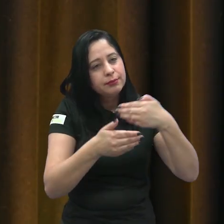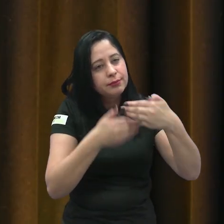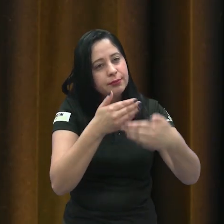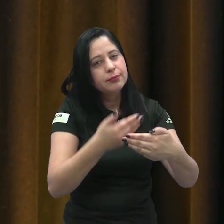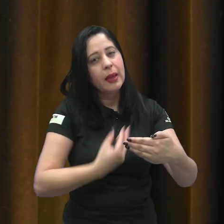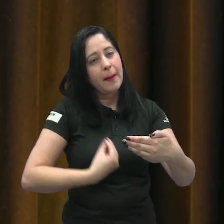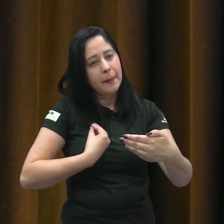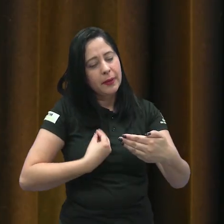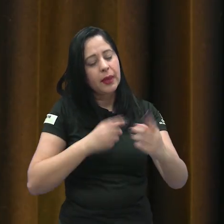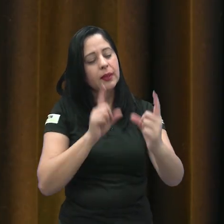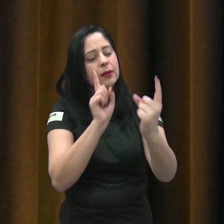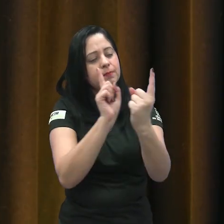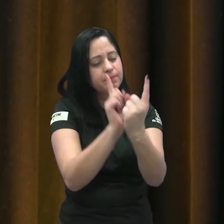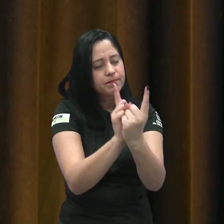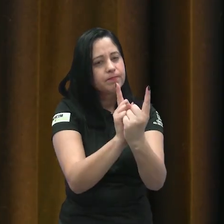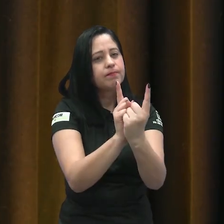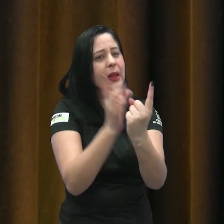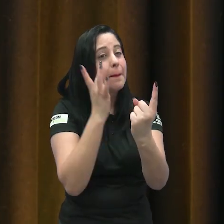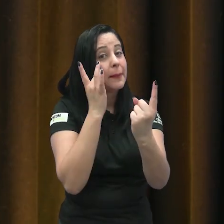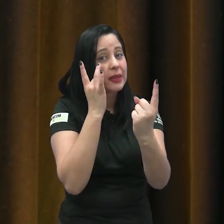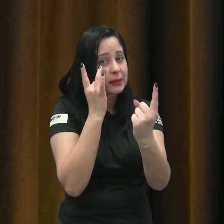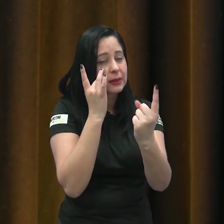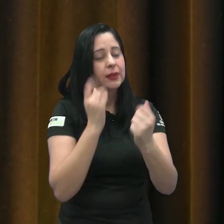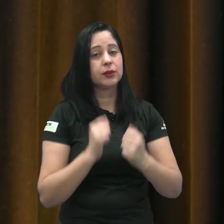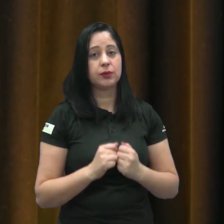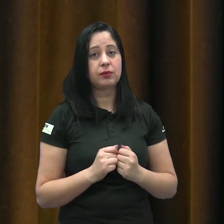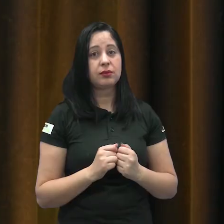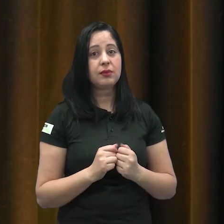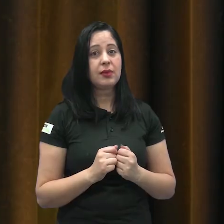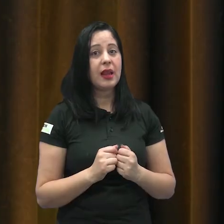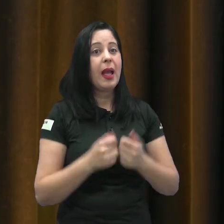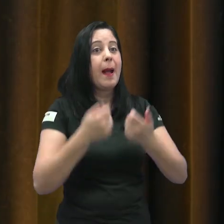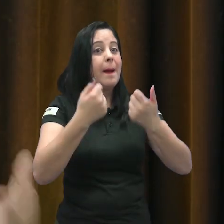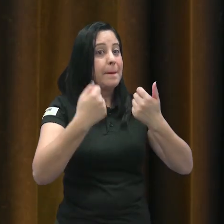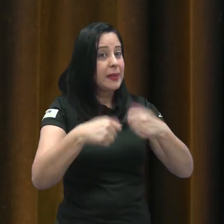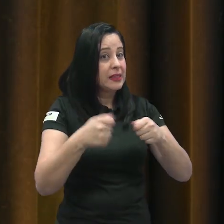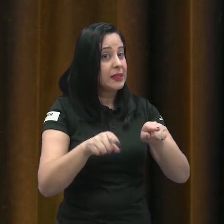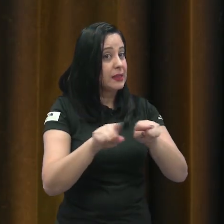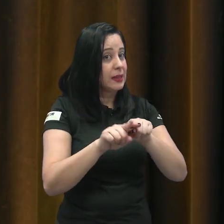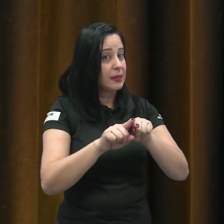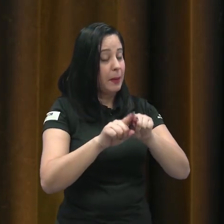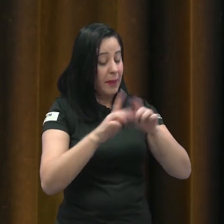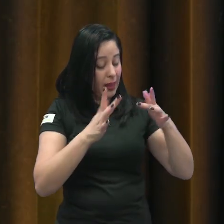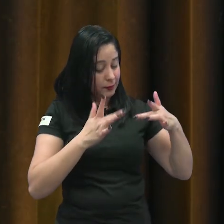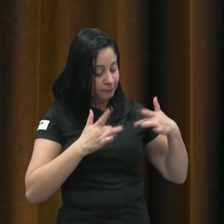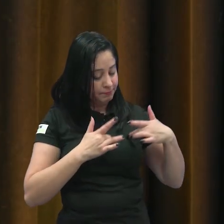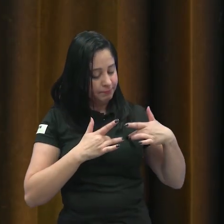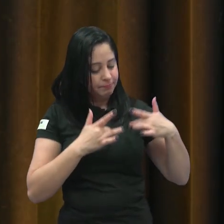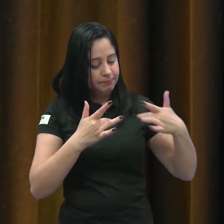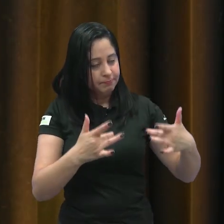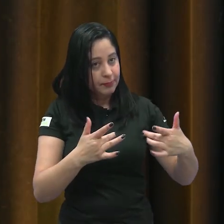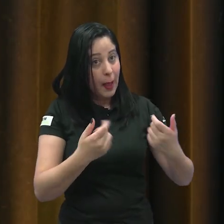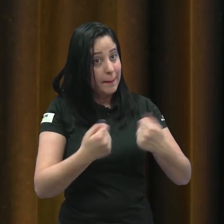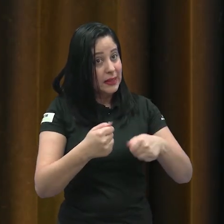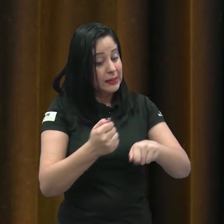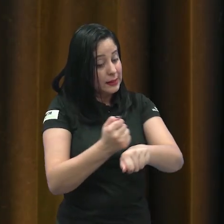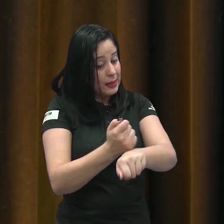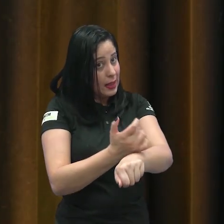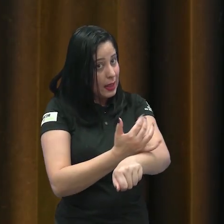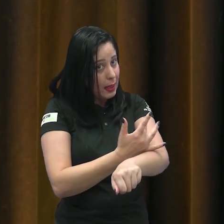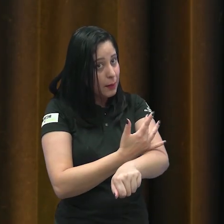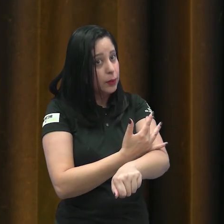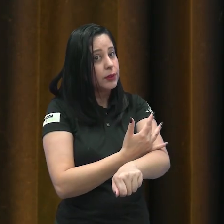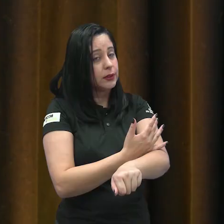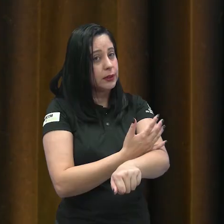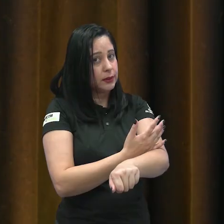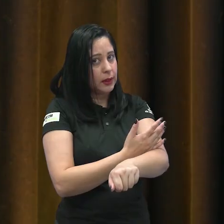presença junto com a pessoa. Eu vou precisar de uma disponibilidade emocional. Então, para